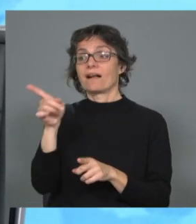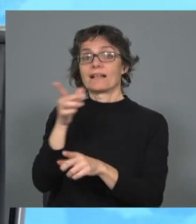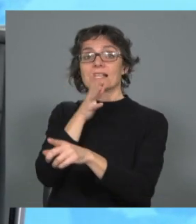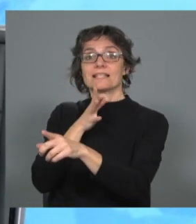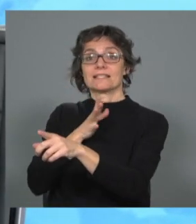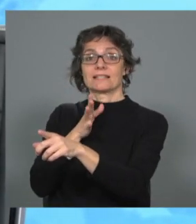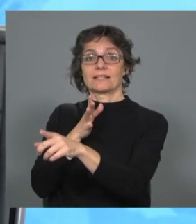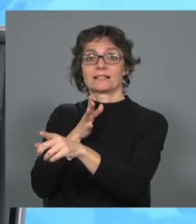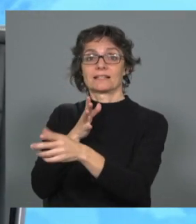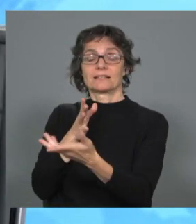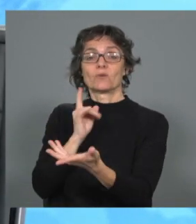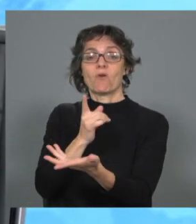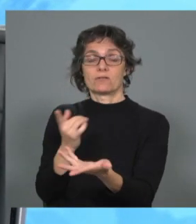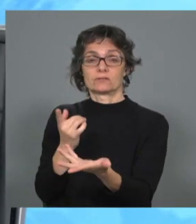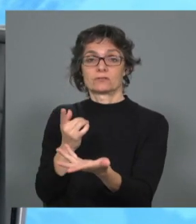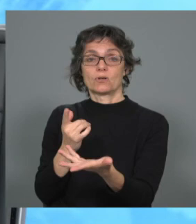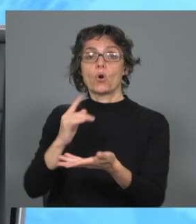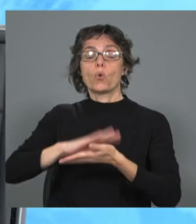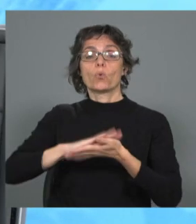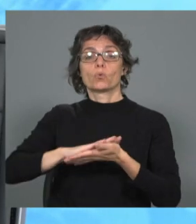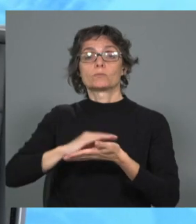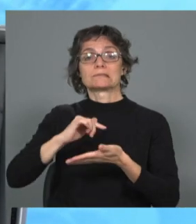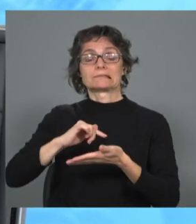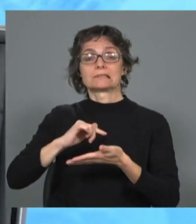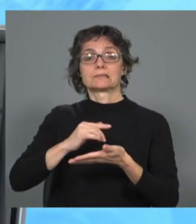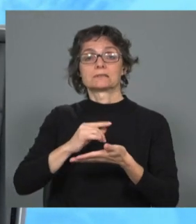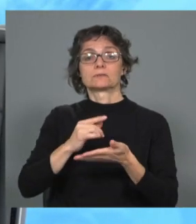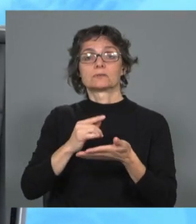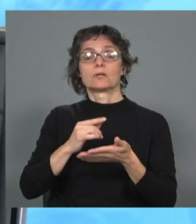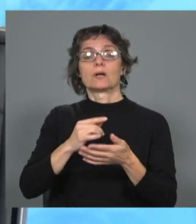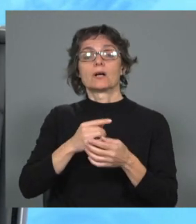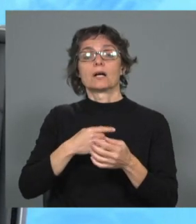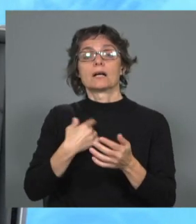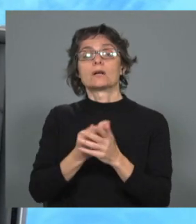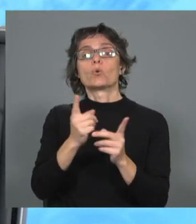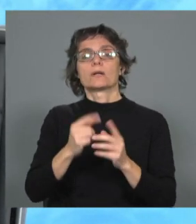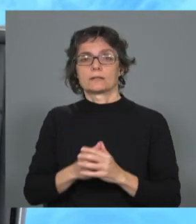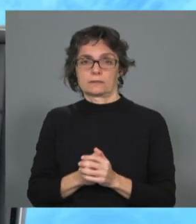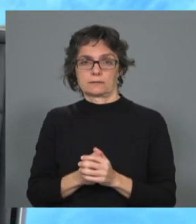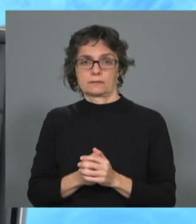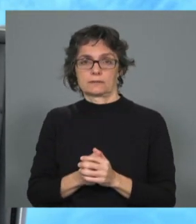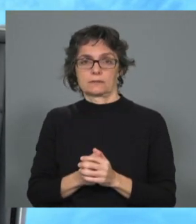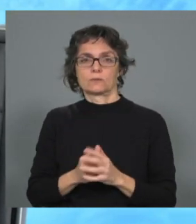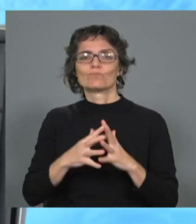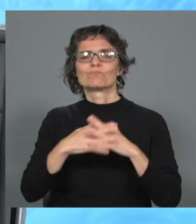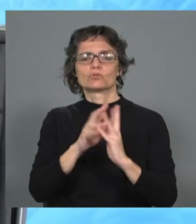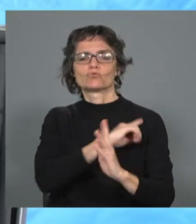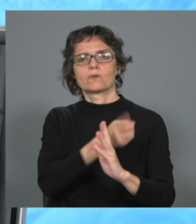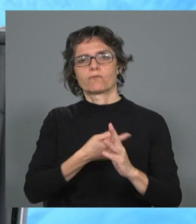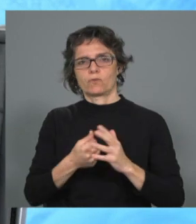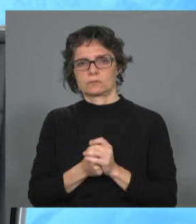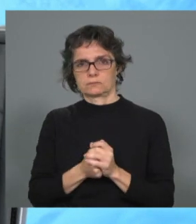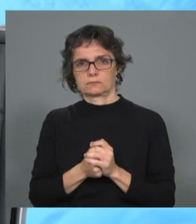este documento deu estrutura, eu diria, e encorajou muita gente que precisava de uma